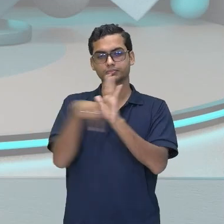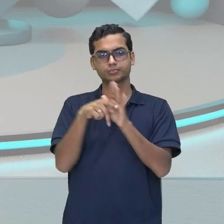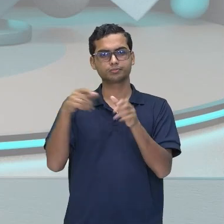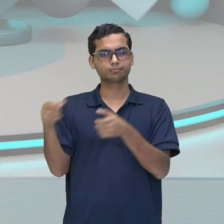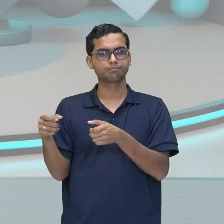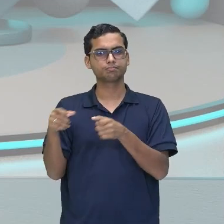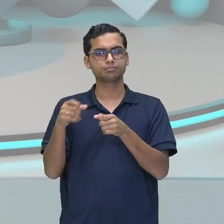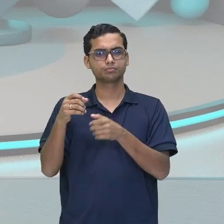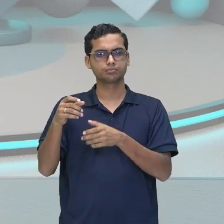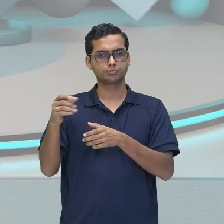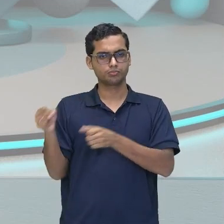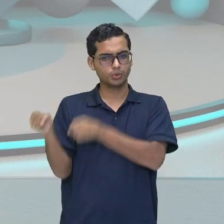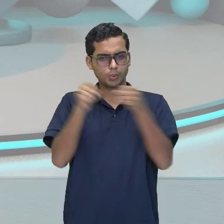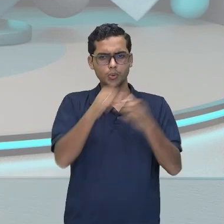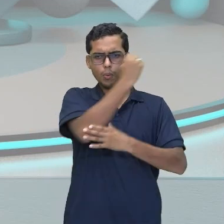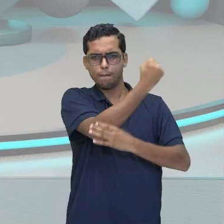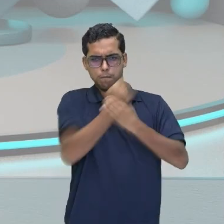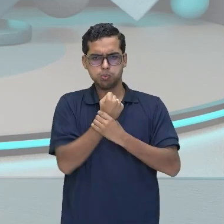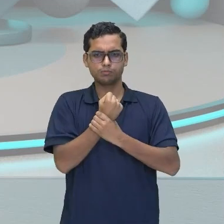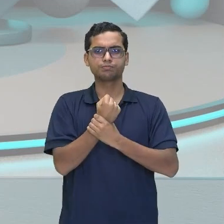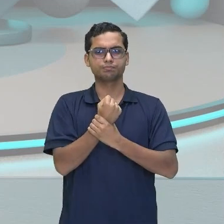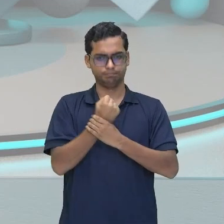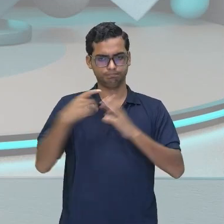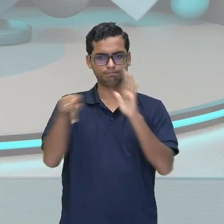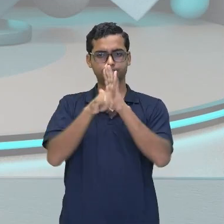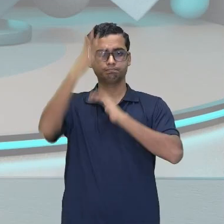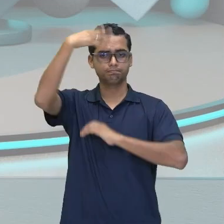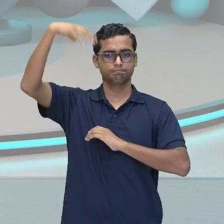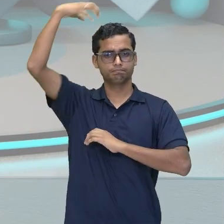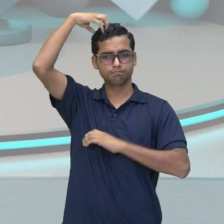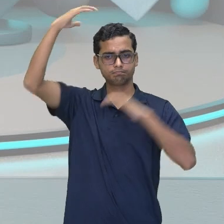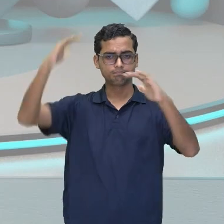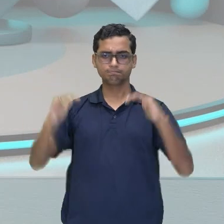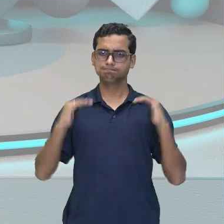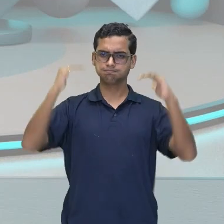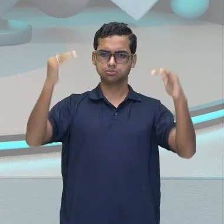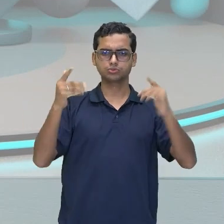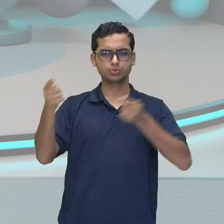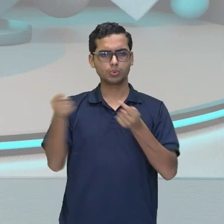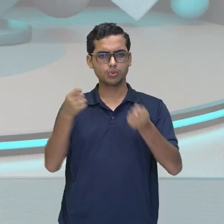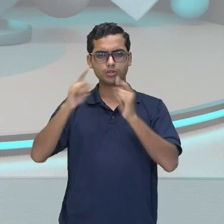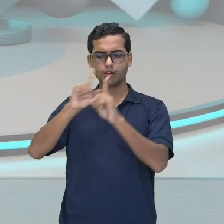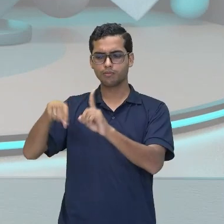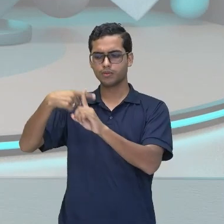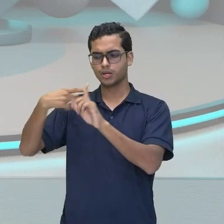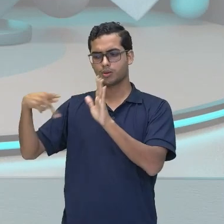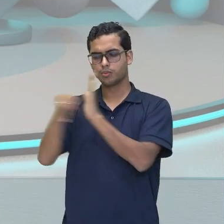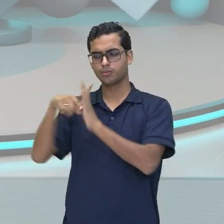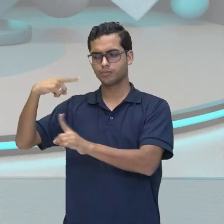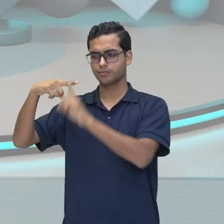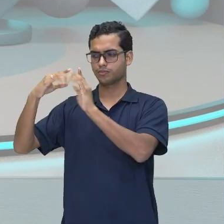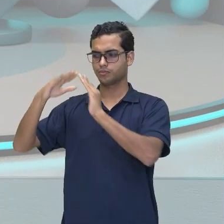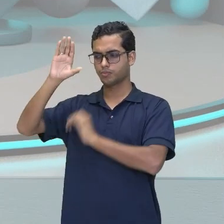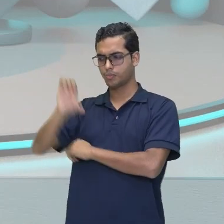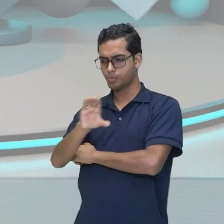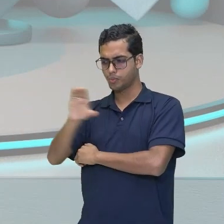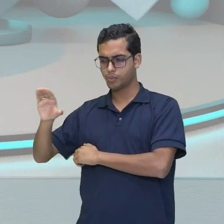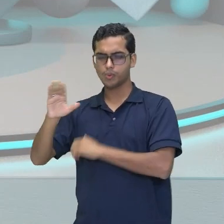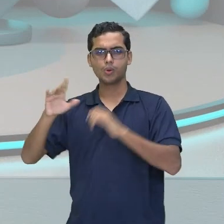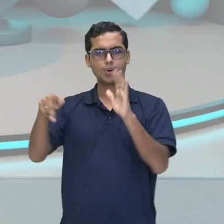rei, junto com a Igreja Católica, que comandava o país, né? E ao surgimento de um